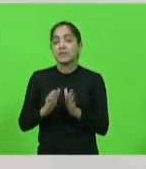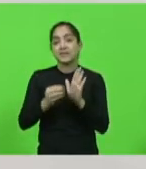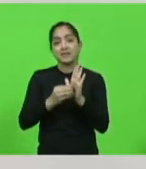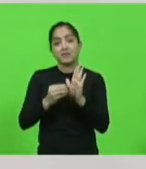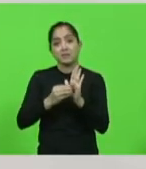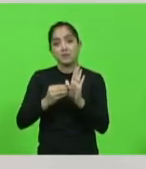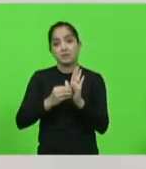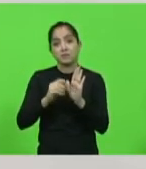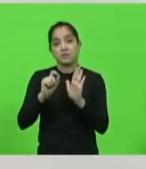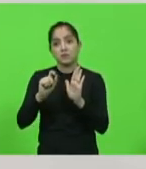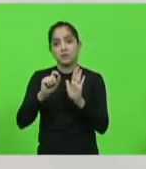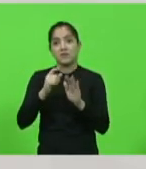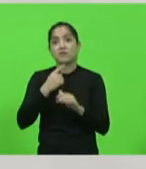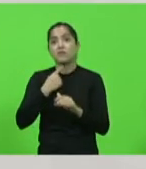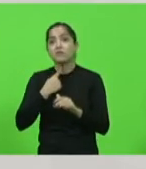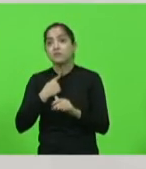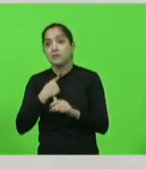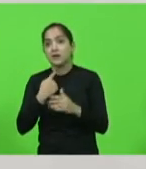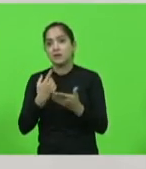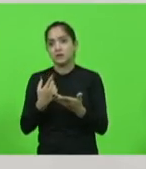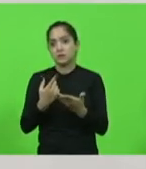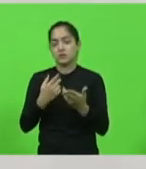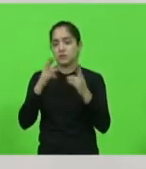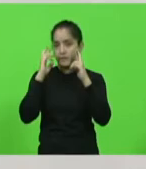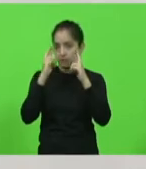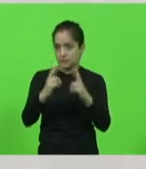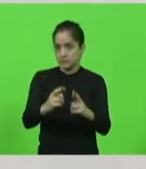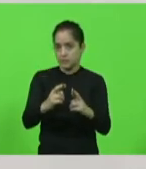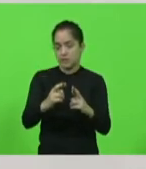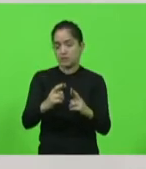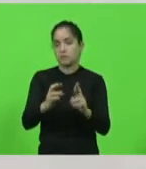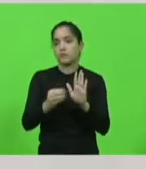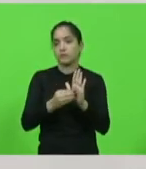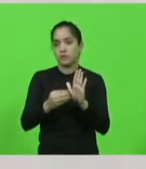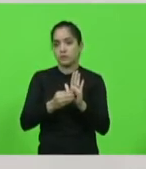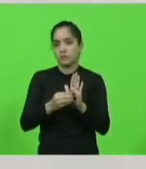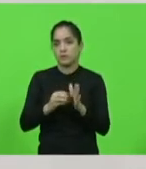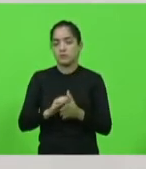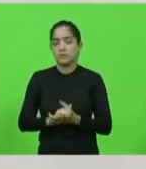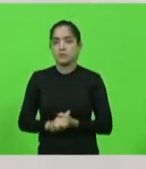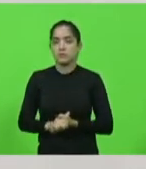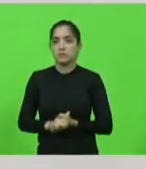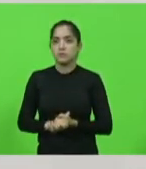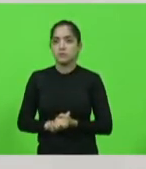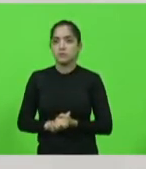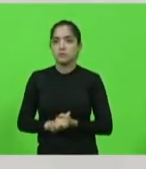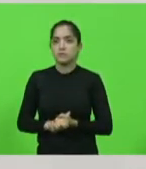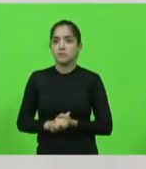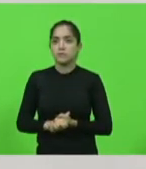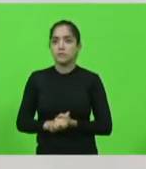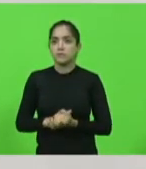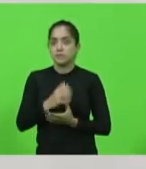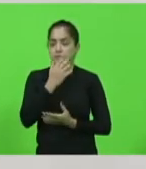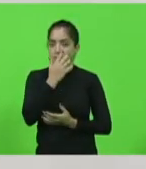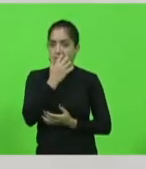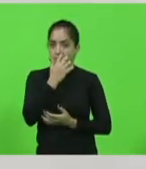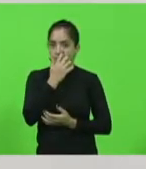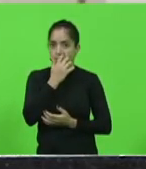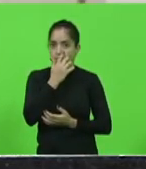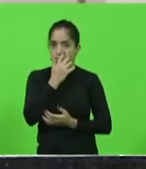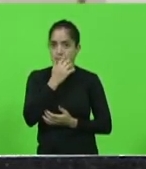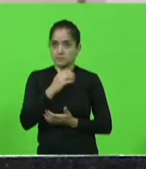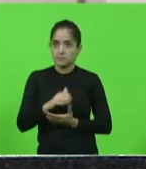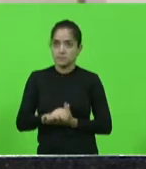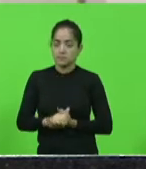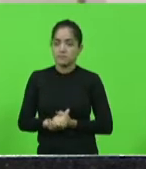mais vontade e respeito para com Santa Catarina por parte do governo federal. Obrigado, senhor presidente. Senhor